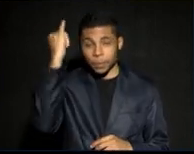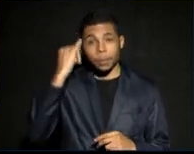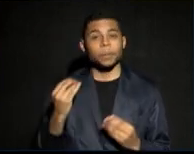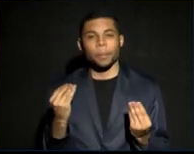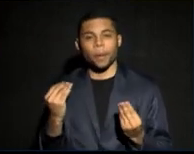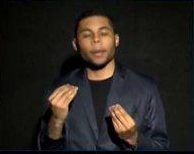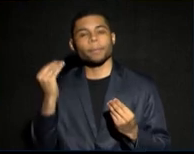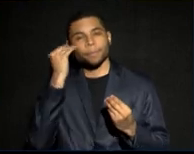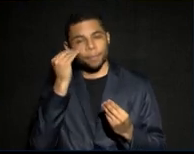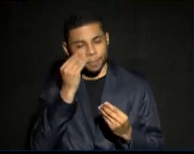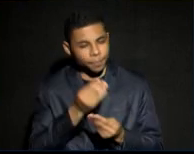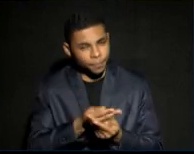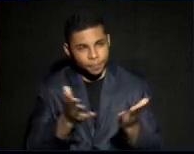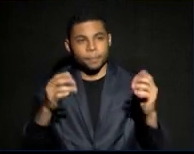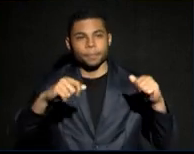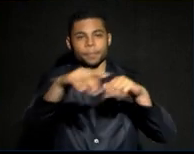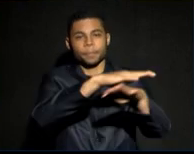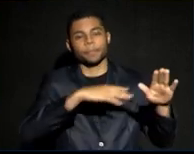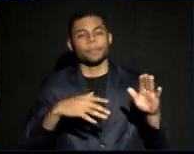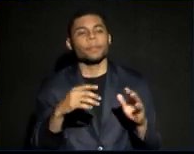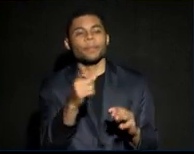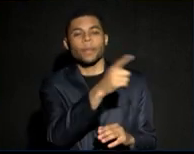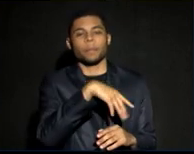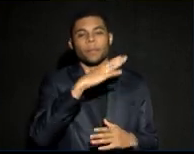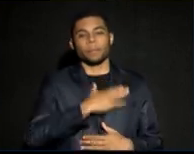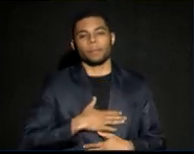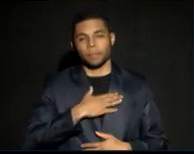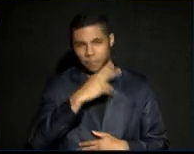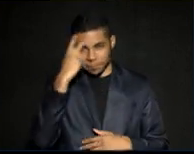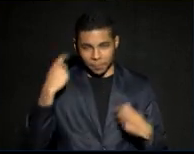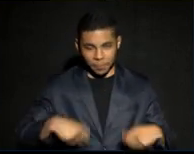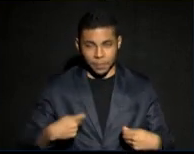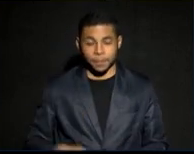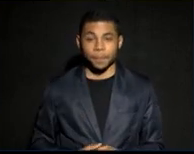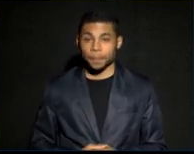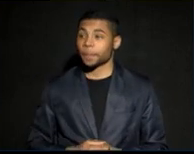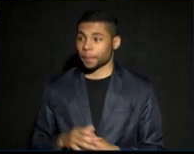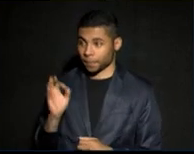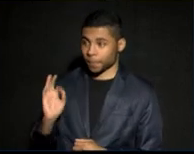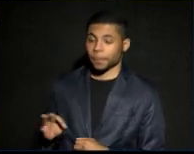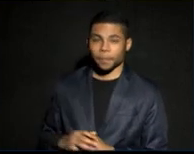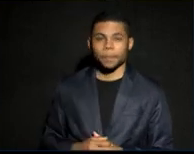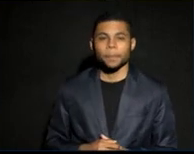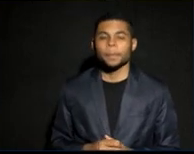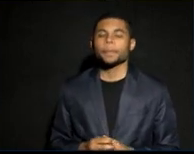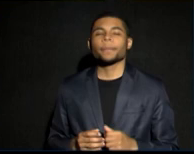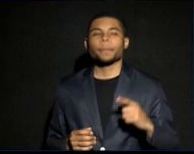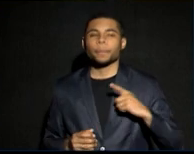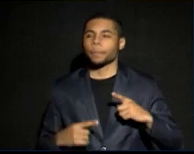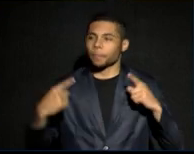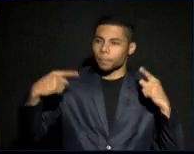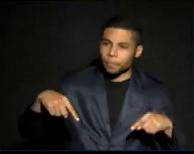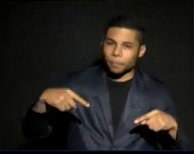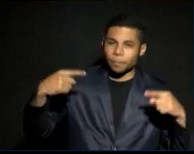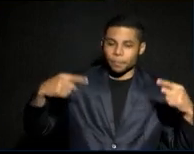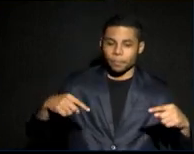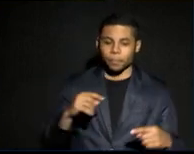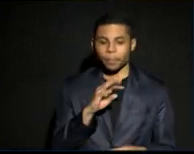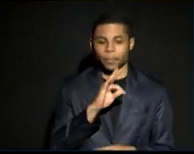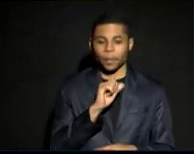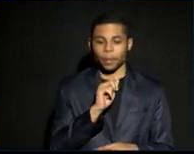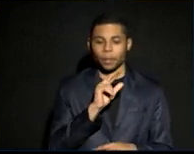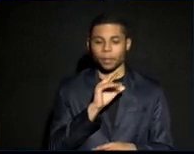entregar política pública para quem precisa os seus dois adversários aqui Haddad